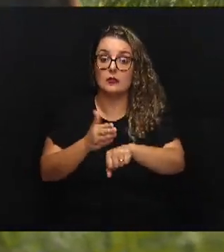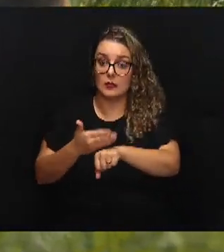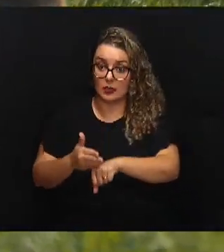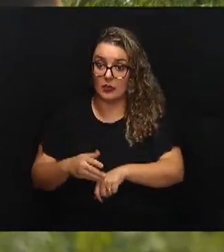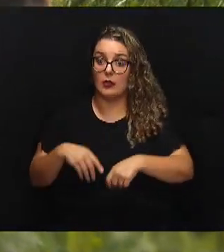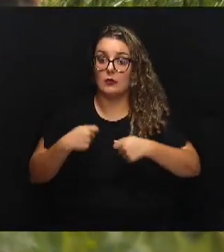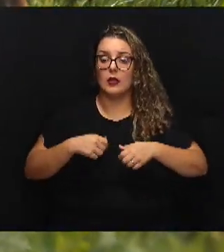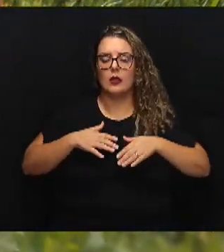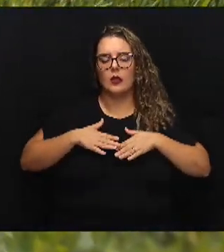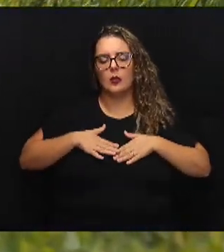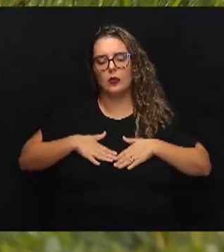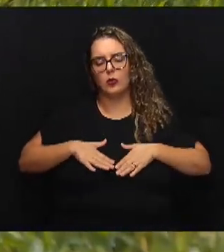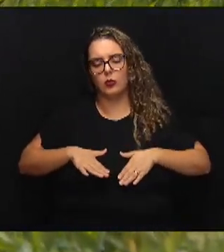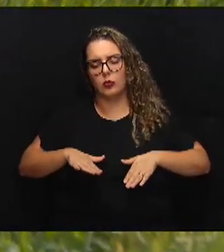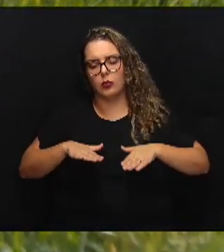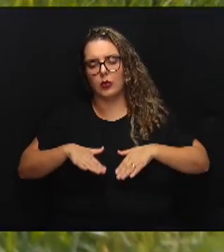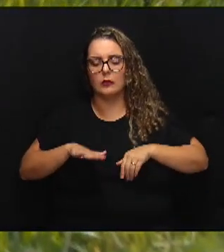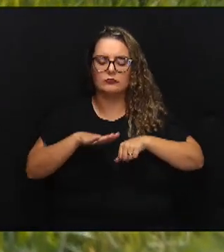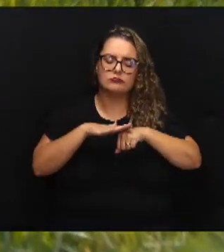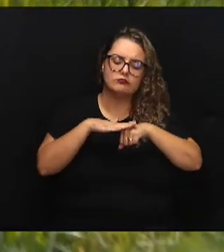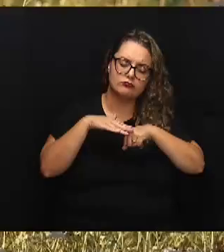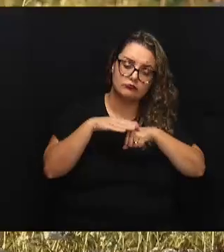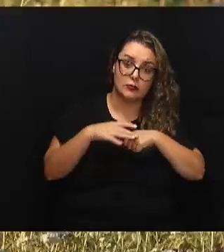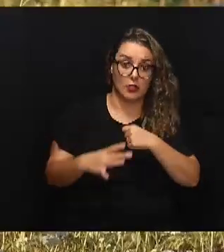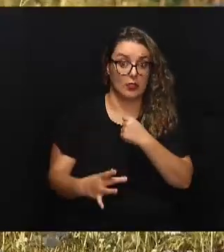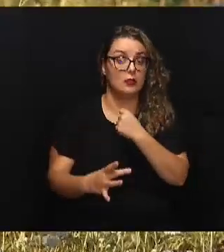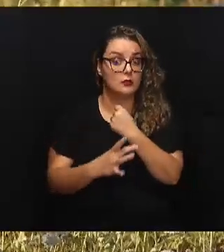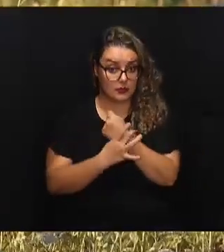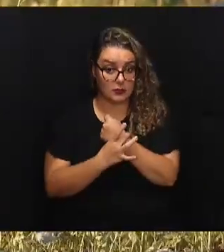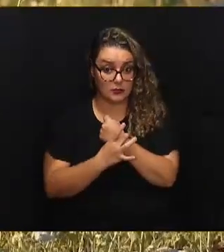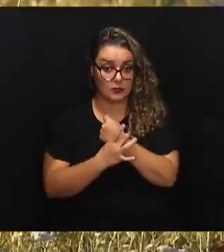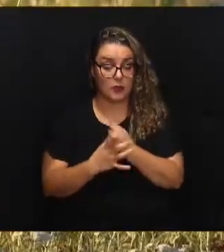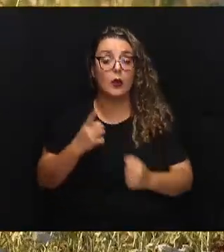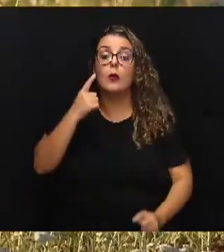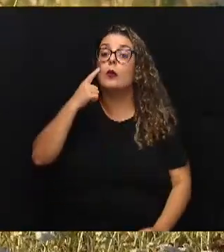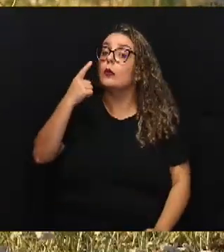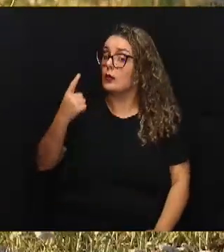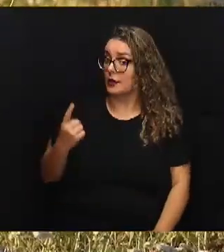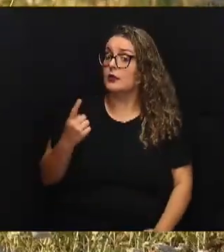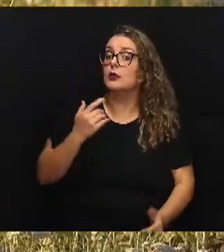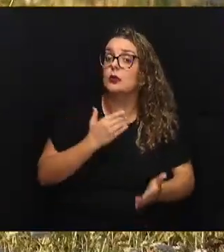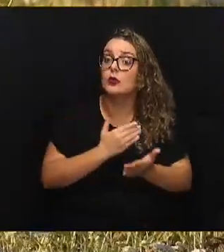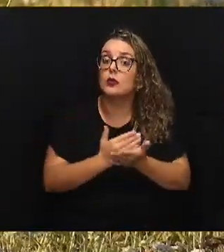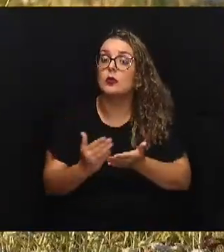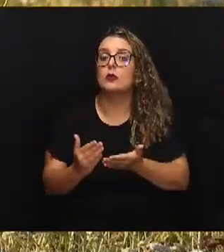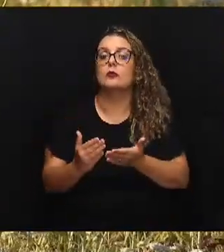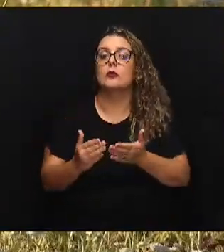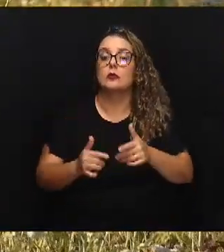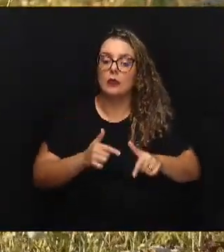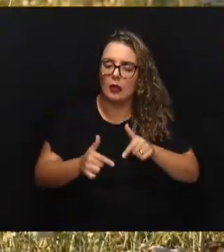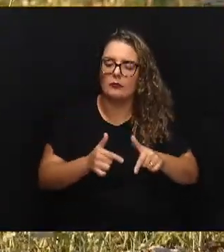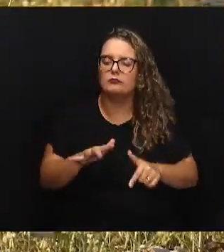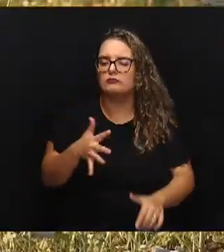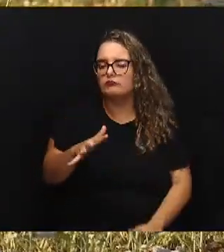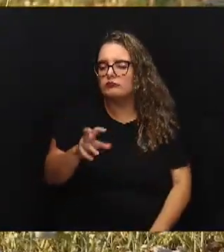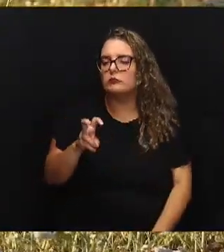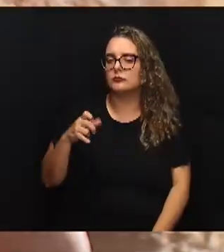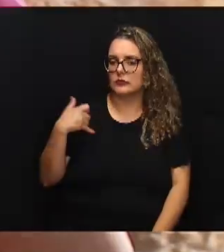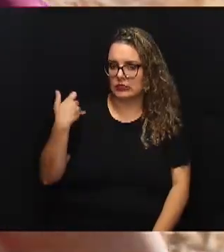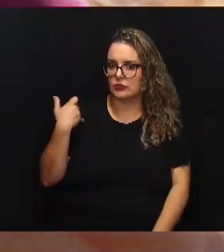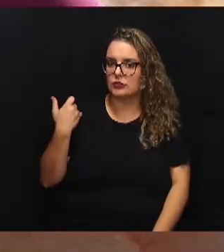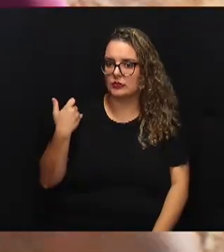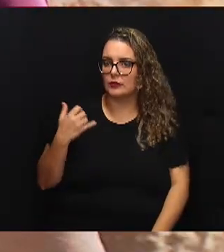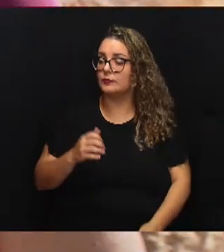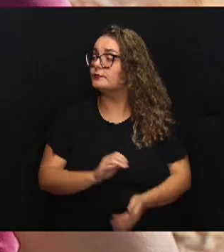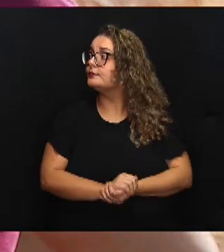ser calmos, dóceis e seguros. O ideal é que iniciem as atividades por volta dos 5 anos.